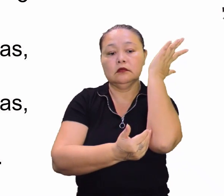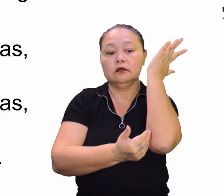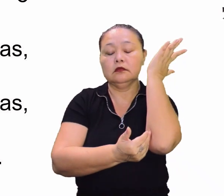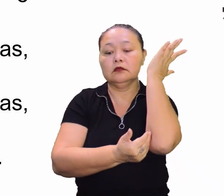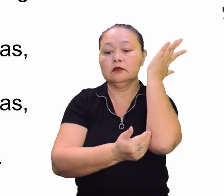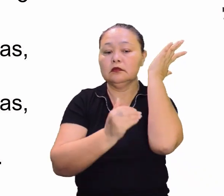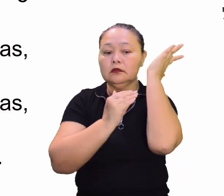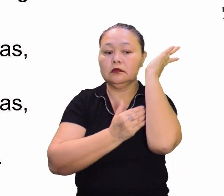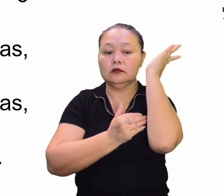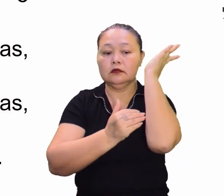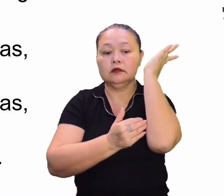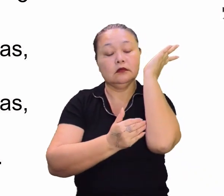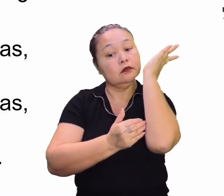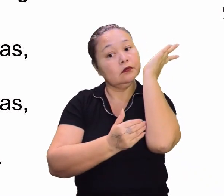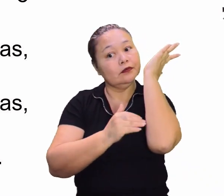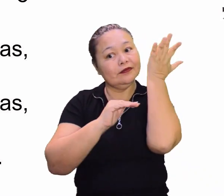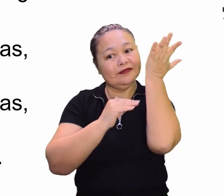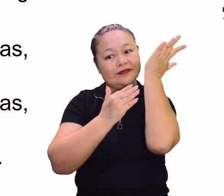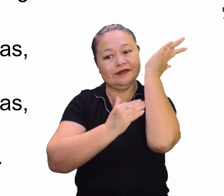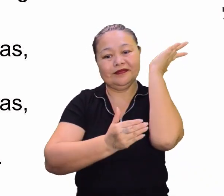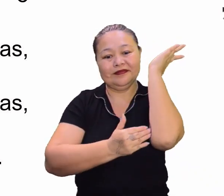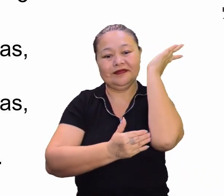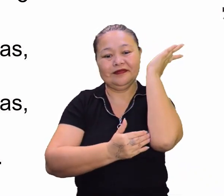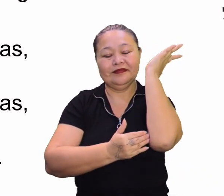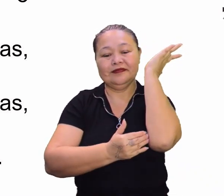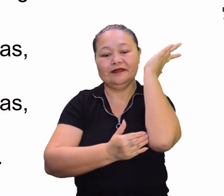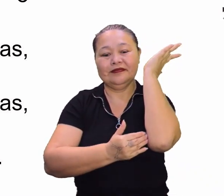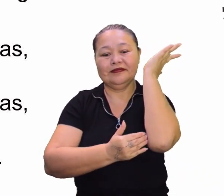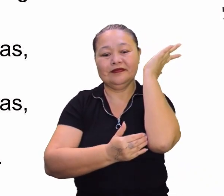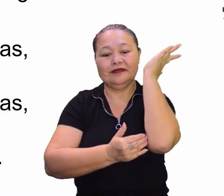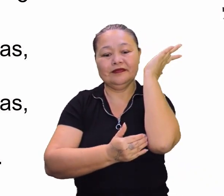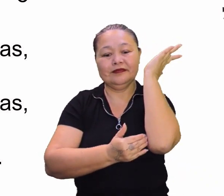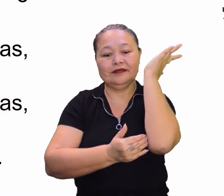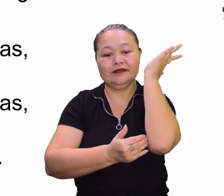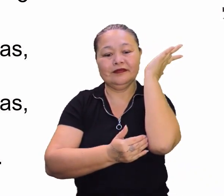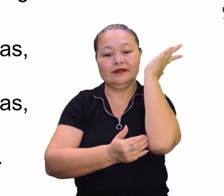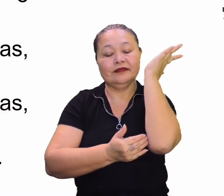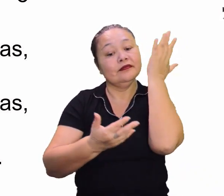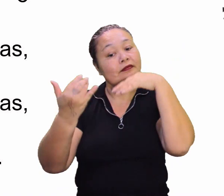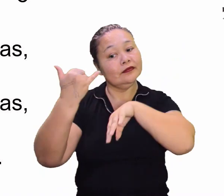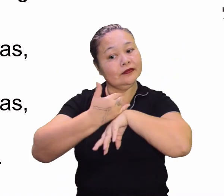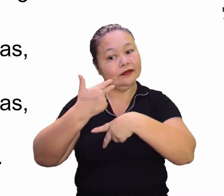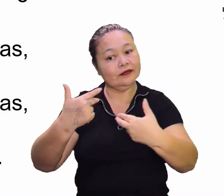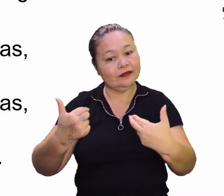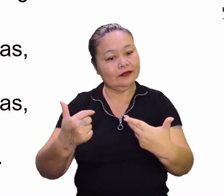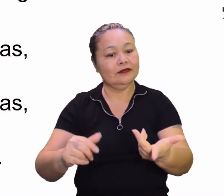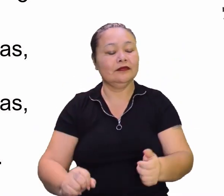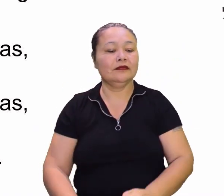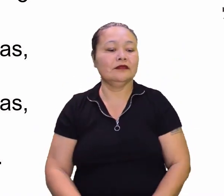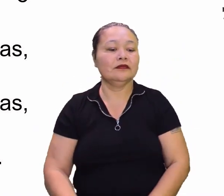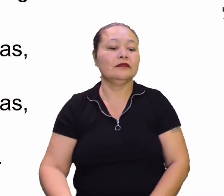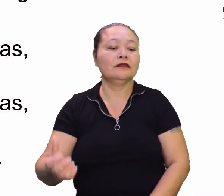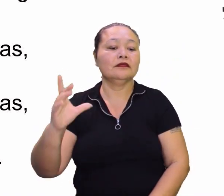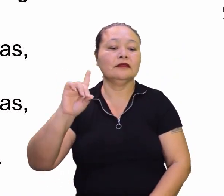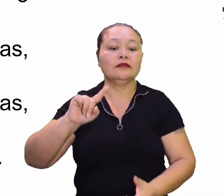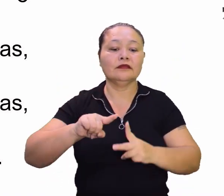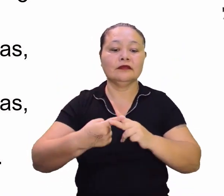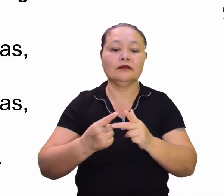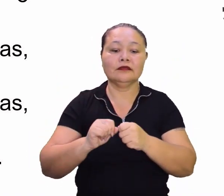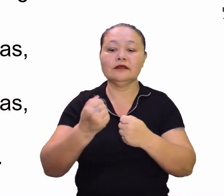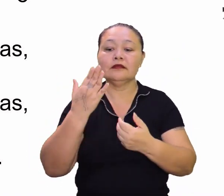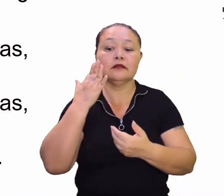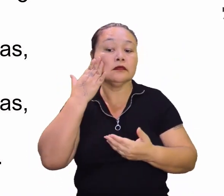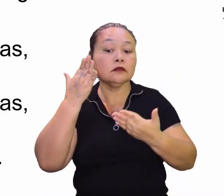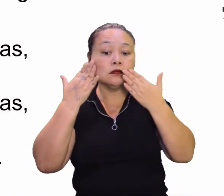Rogério. Eu tenho que rir. Madeireiras e siderúrgicas. Vamos lá. D.